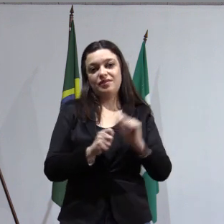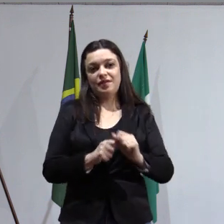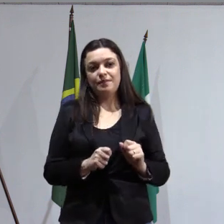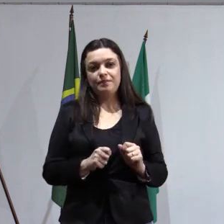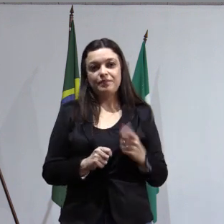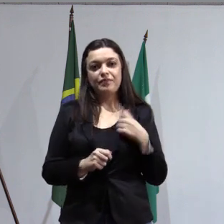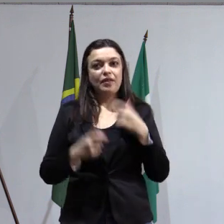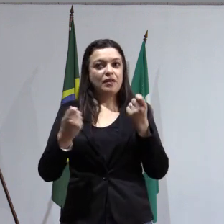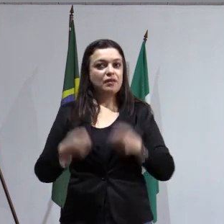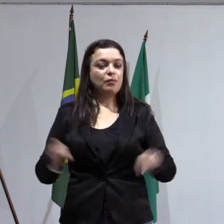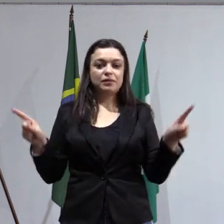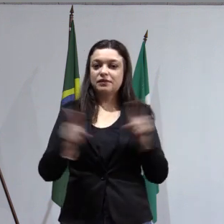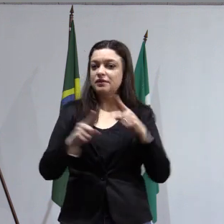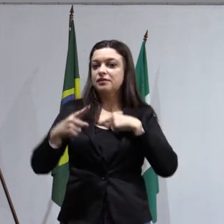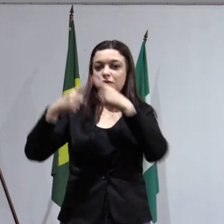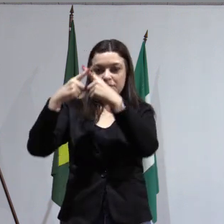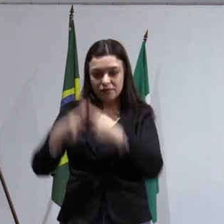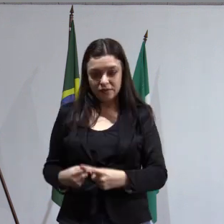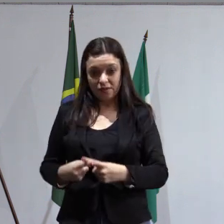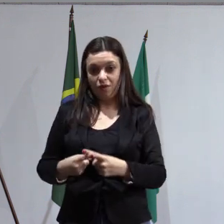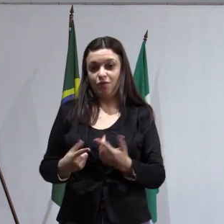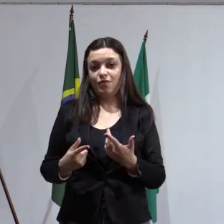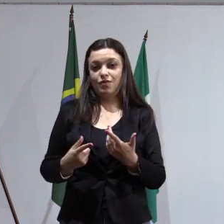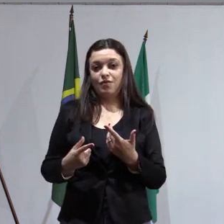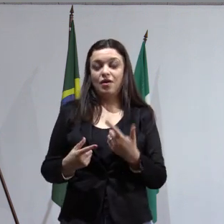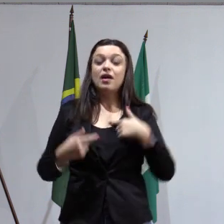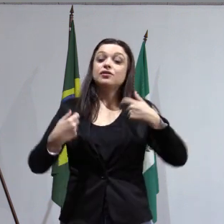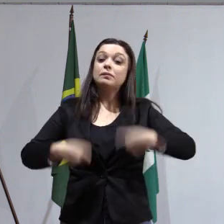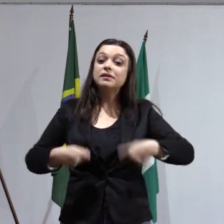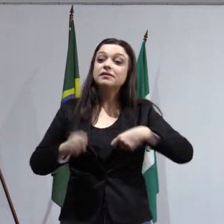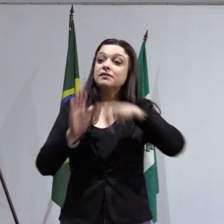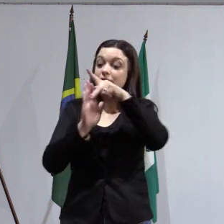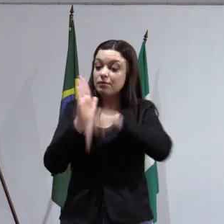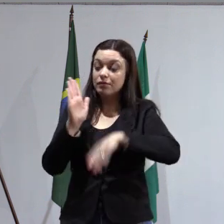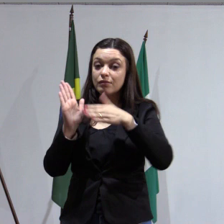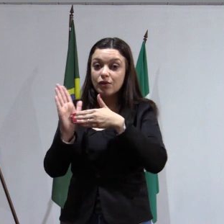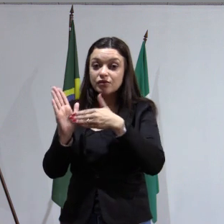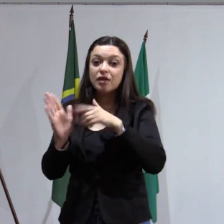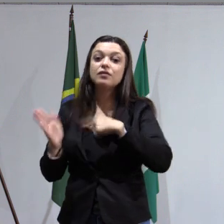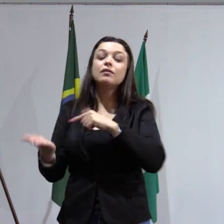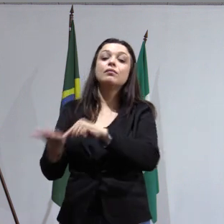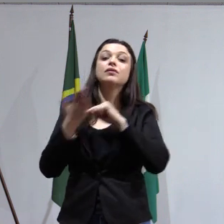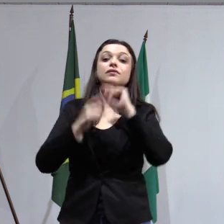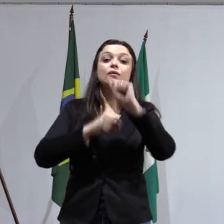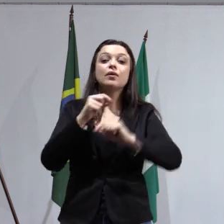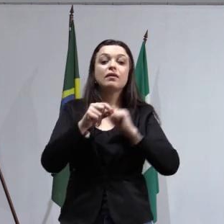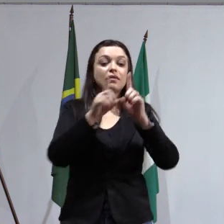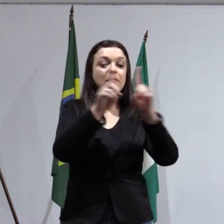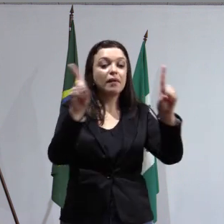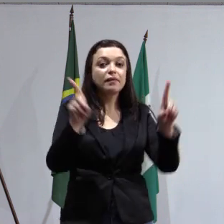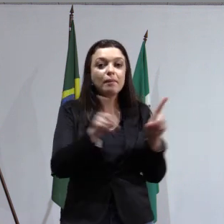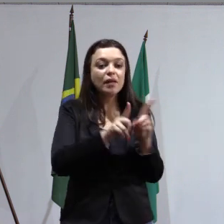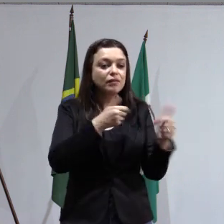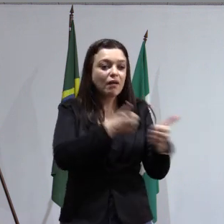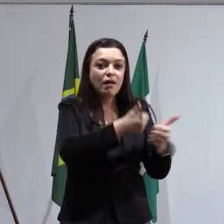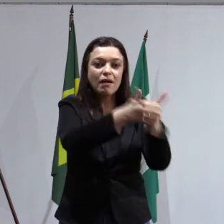programa que incite a competição. Nós precisamos de um programa que diminua as distâncias entre os departamentos e